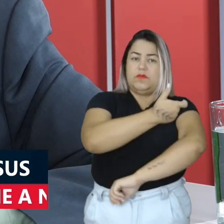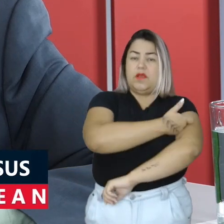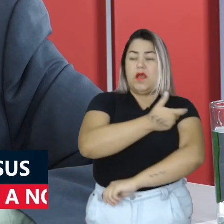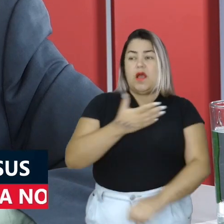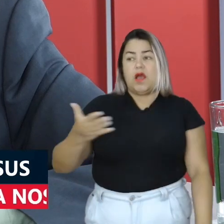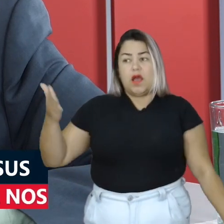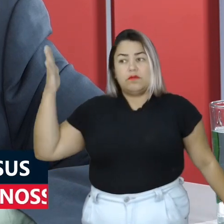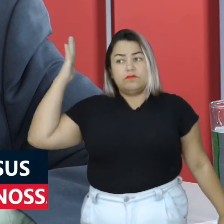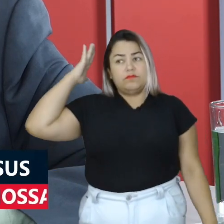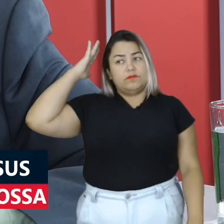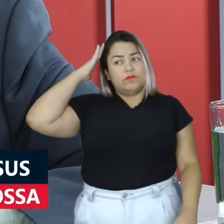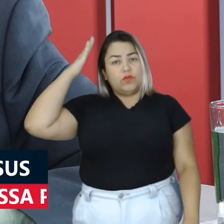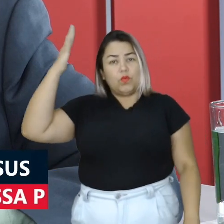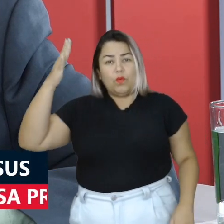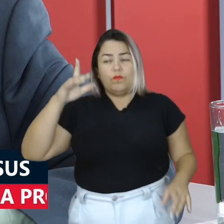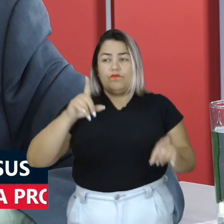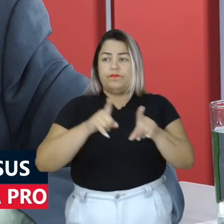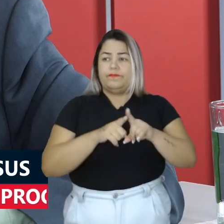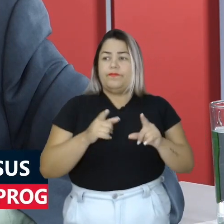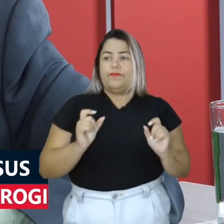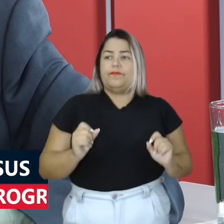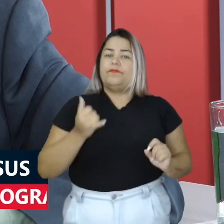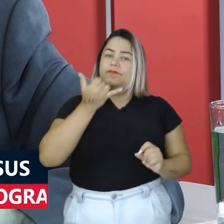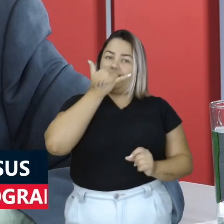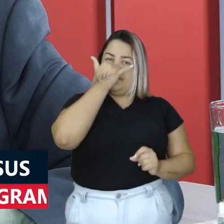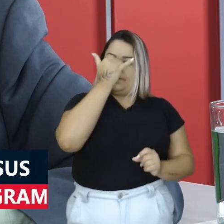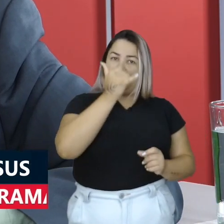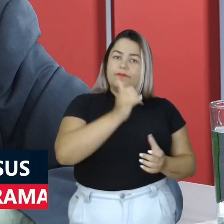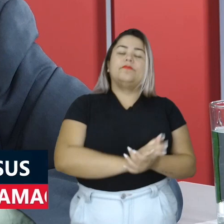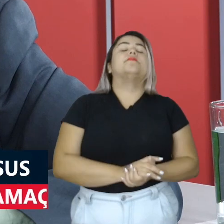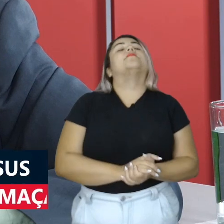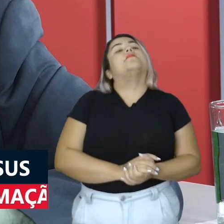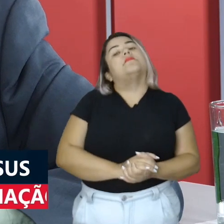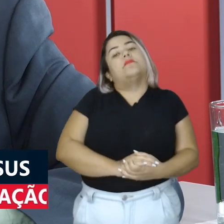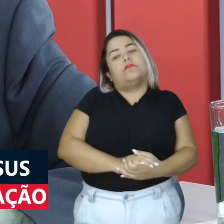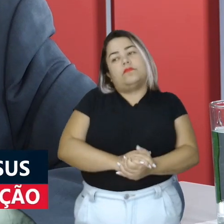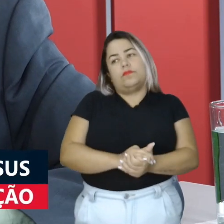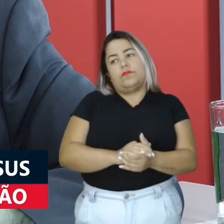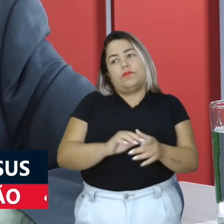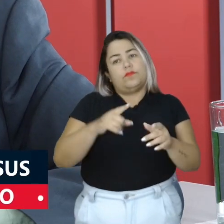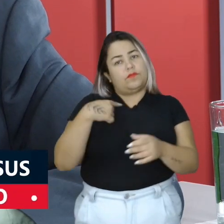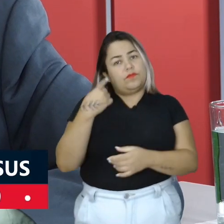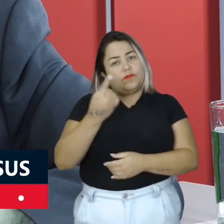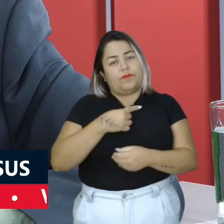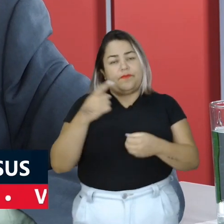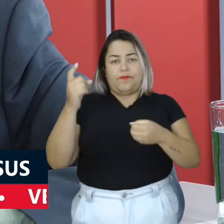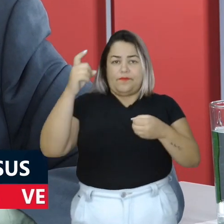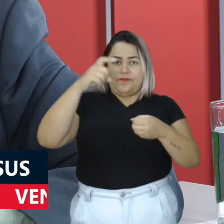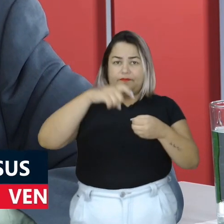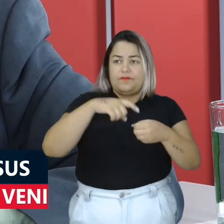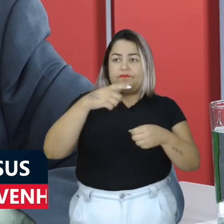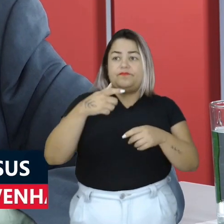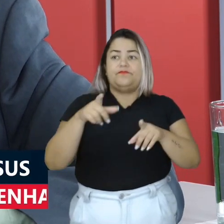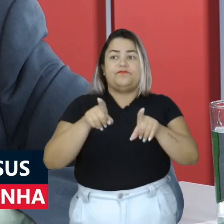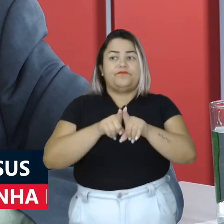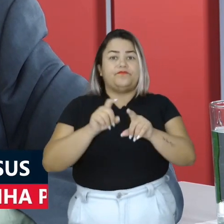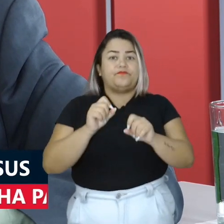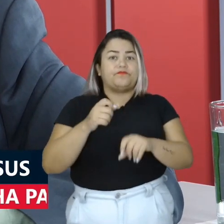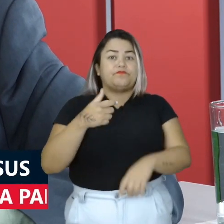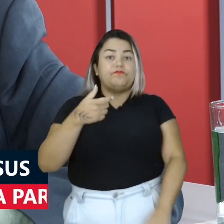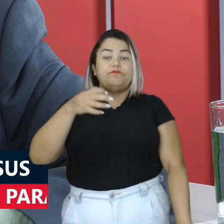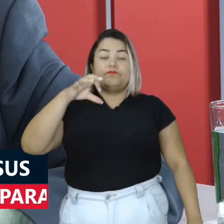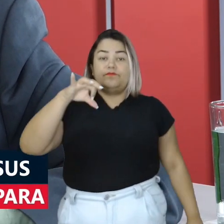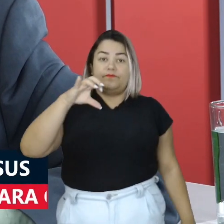absurdas, um dos desastres, digamos assim, mais impactantes, porque nós voltamos à cobertura vacinal dos anos